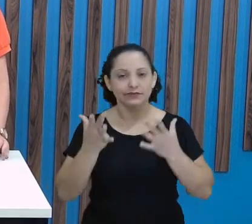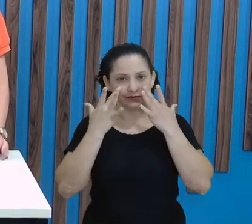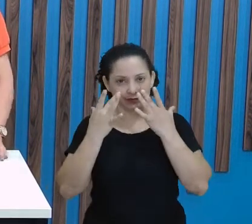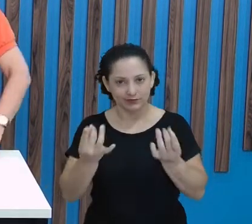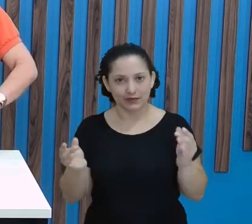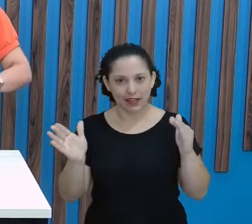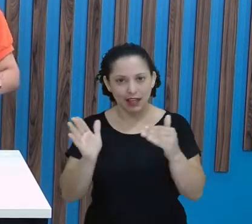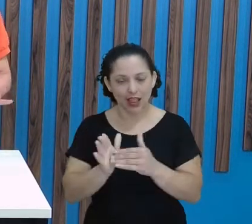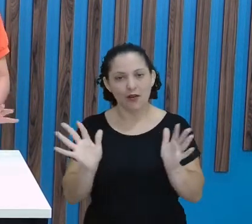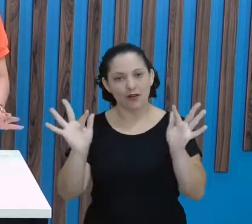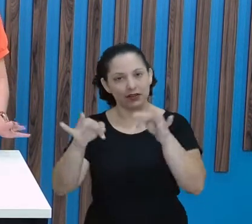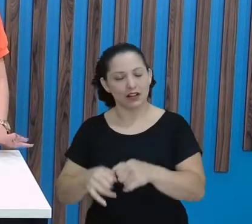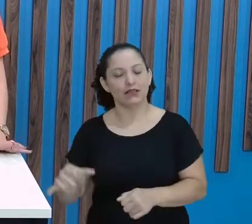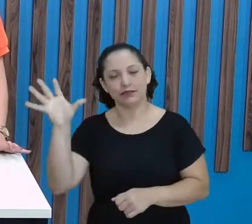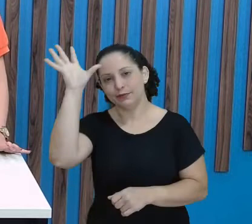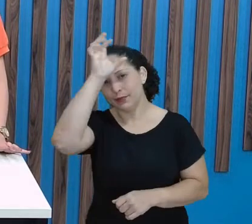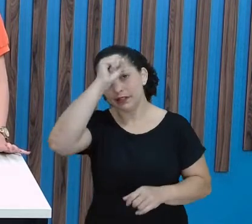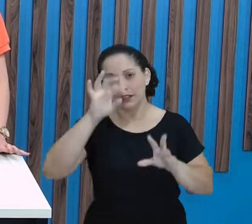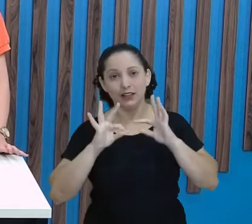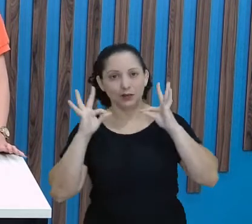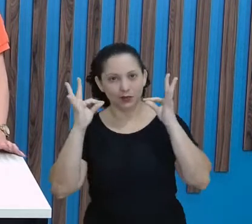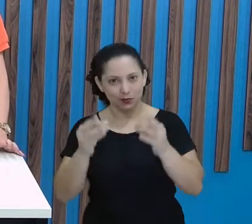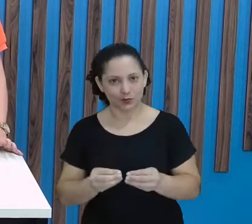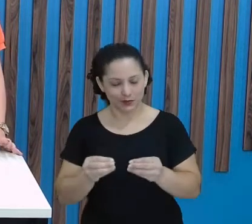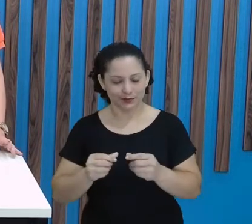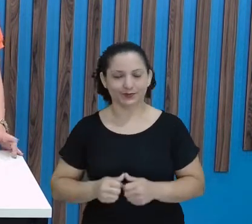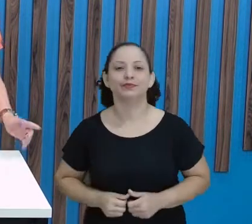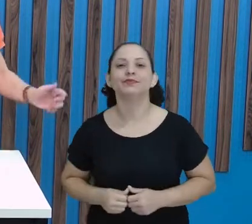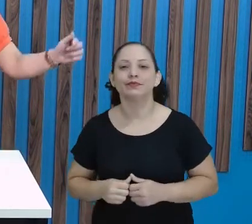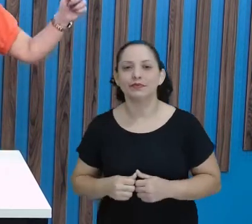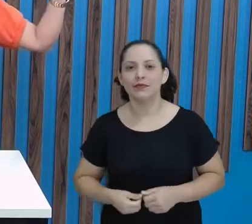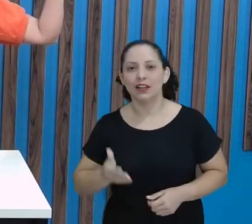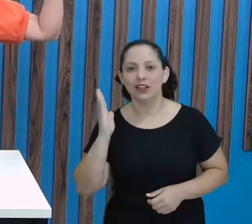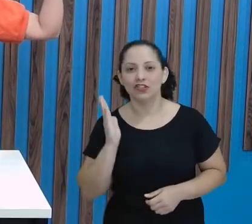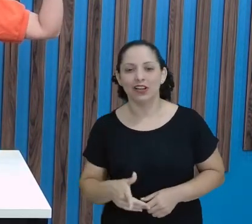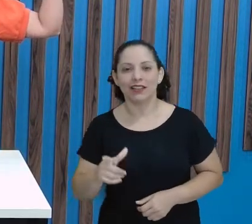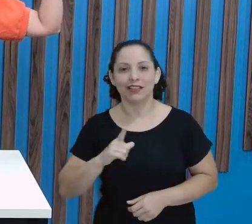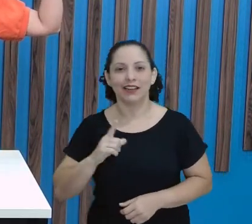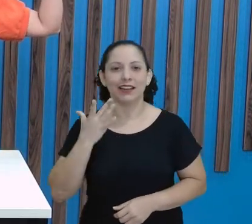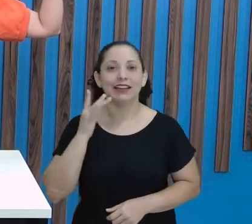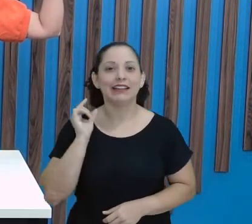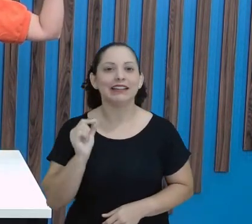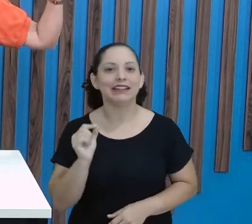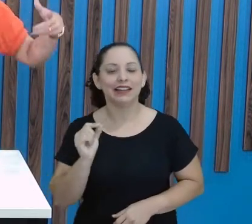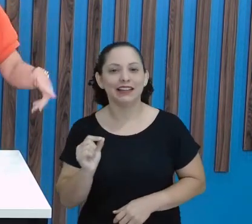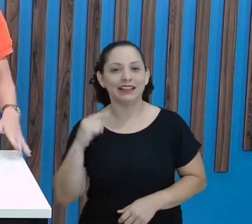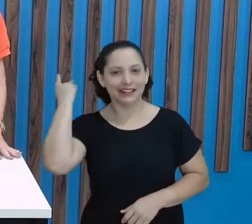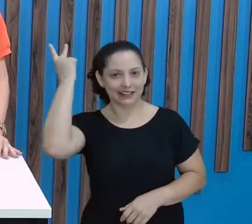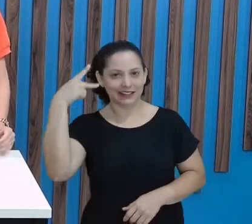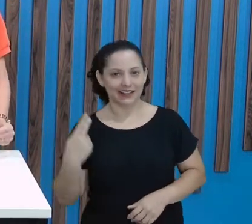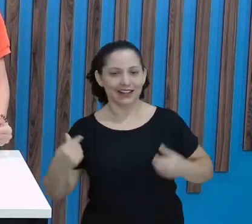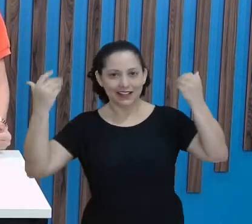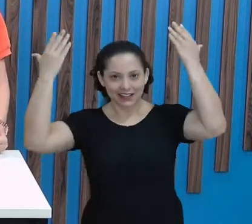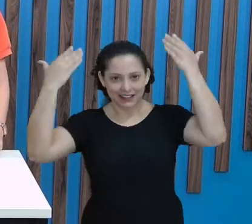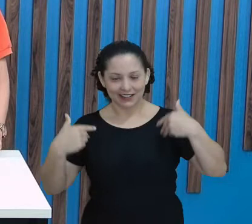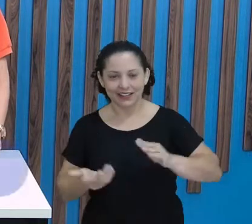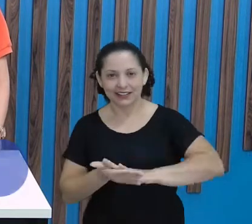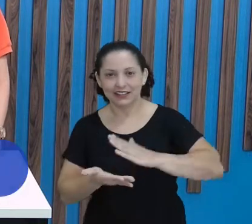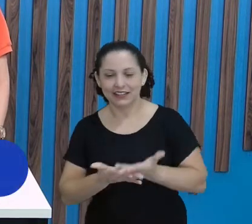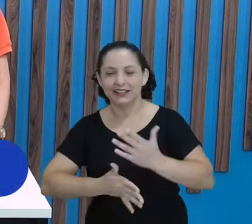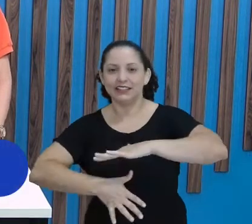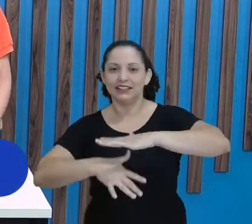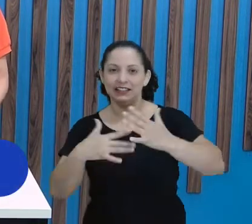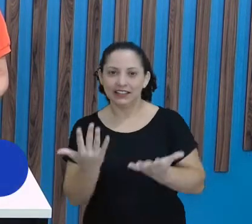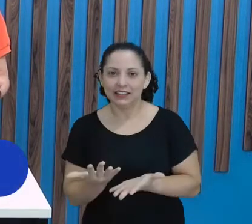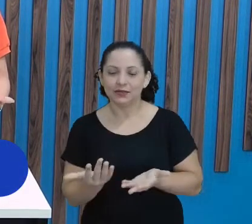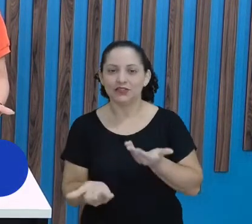aula para você aprender tudo sobre isso, tá certo? Já temos aqui a presença no cantinho da tela de Kessia, nossa intérprete de